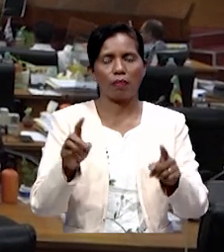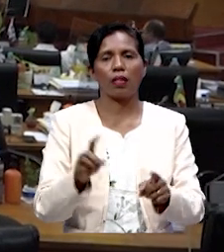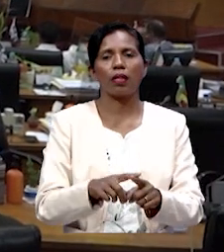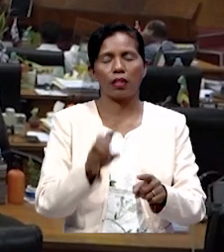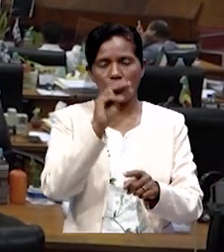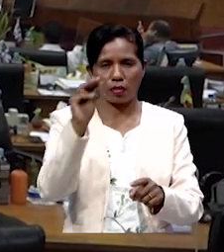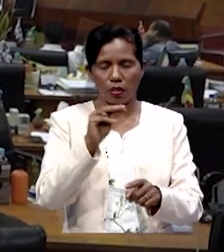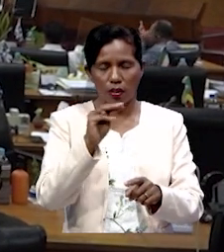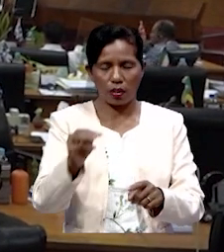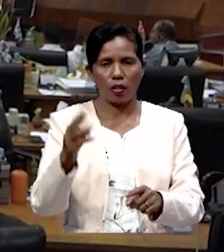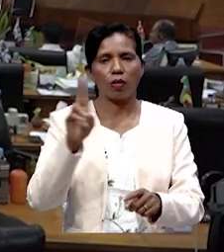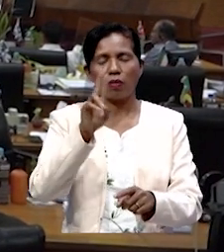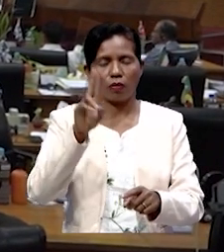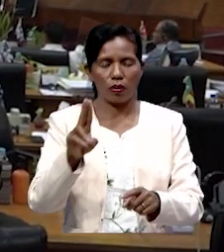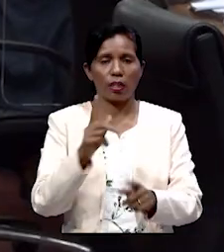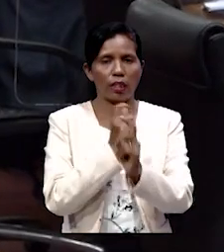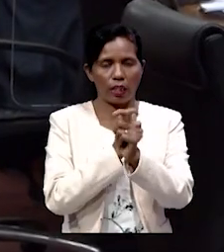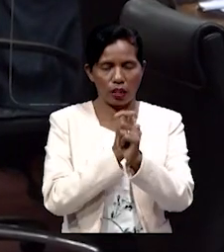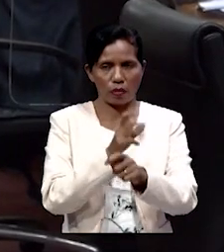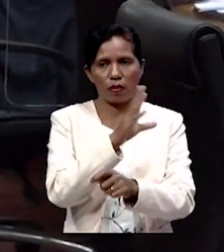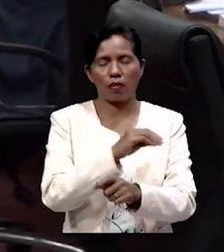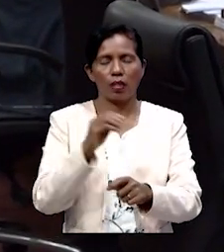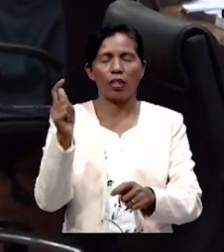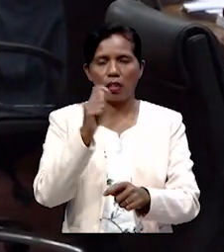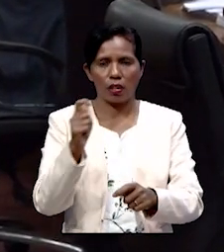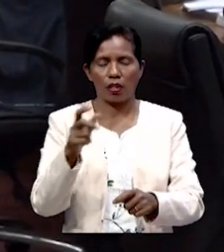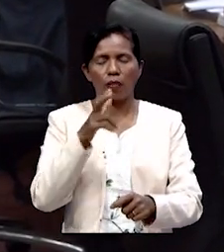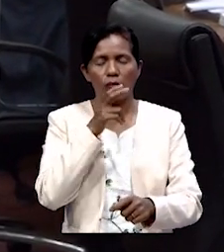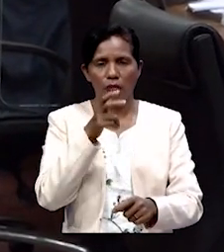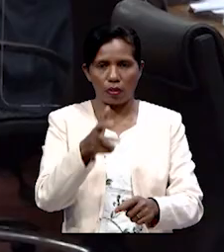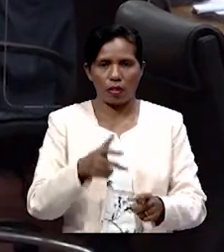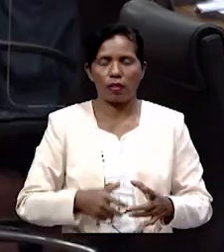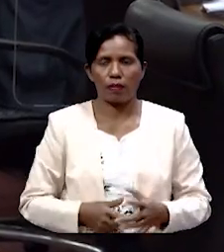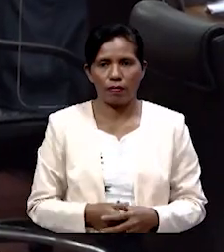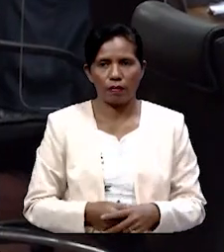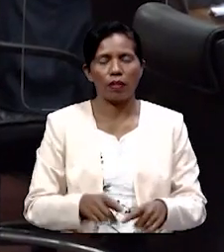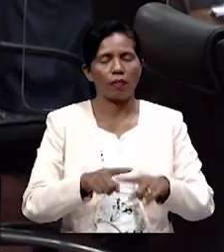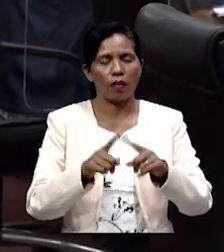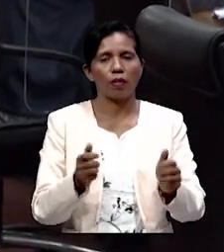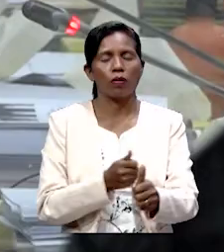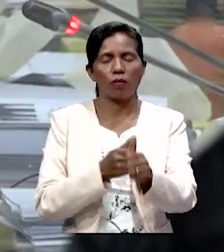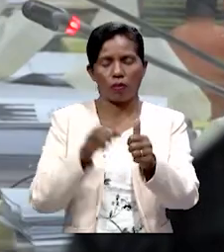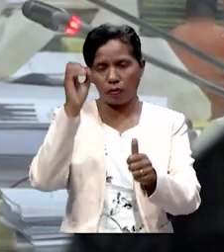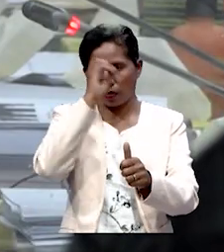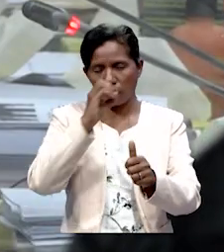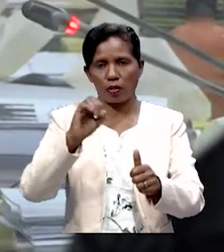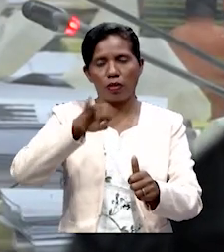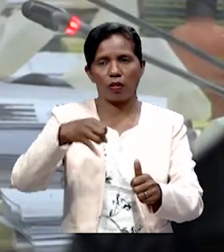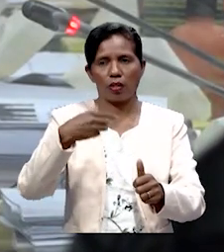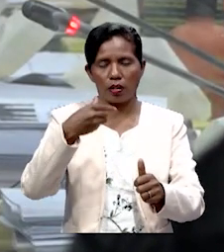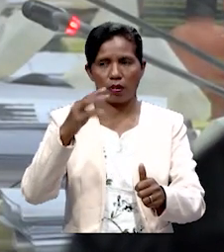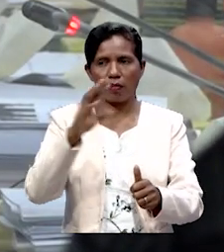segunda, plenária usa liam teton, no e terça usa liam português. Mas bem ter observação jornalista GMN durante,